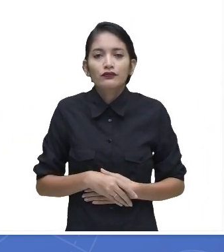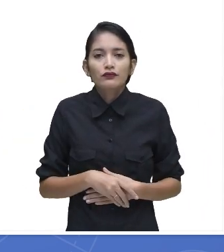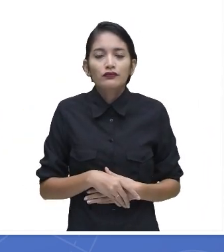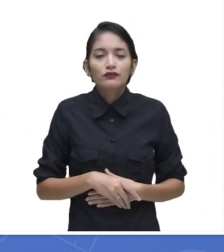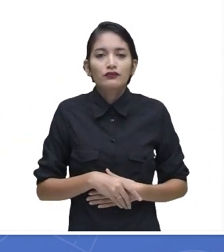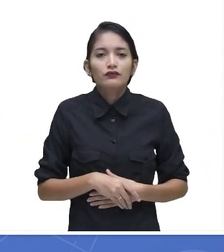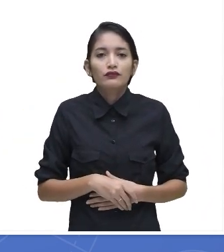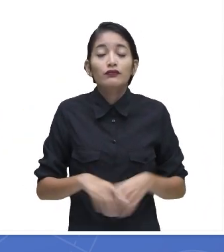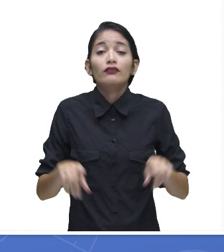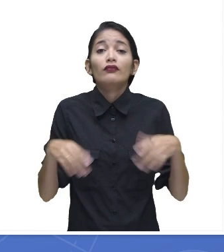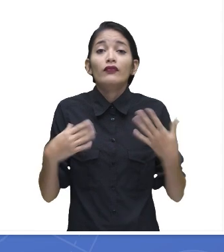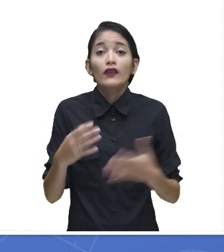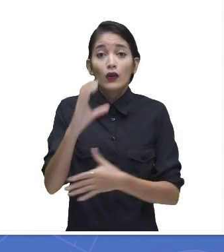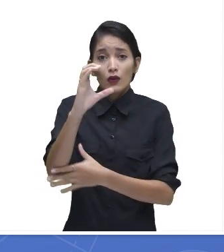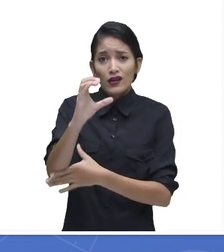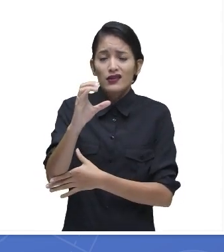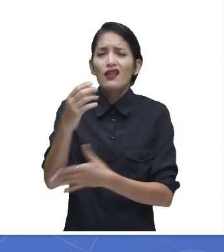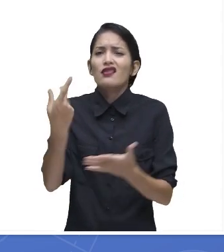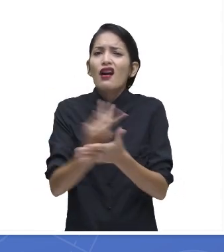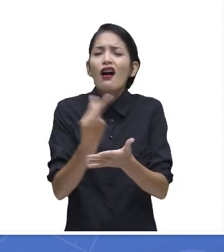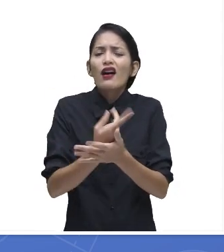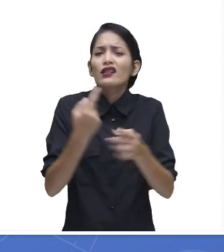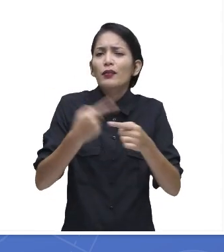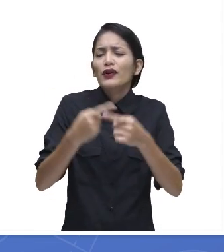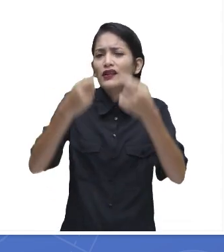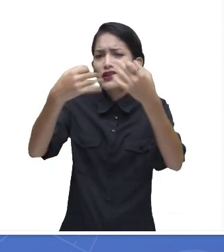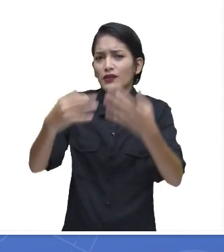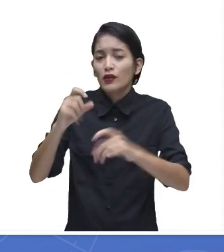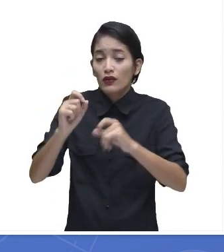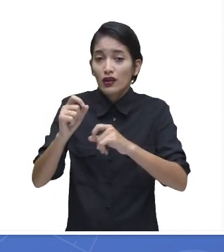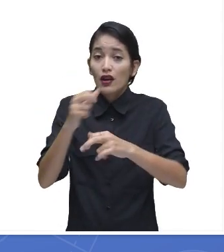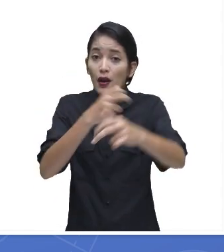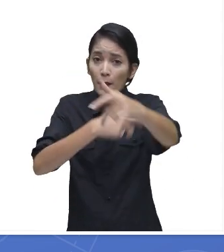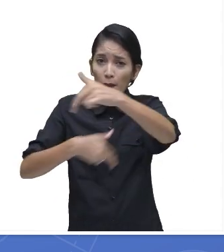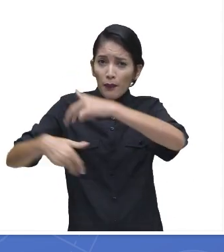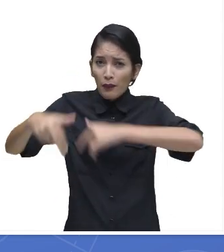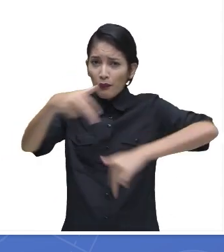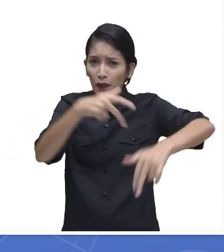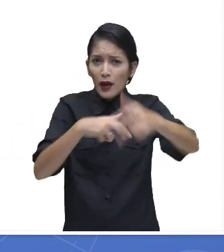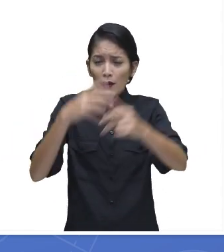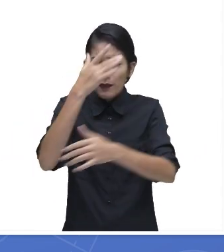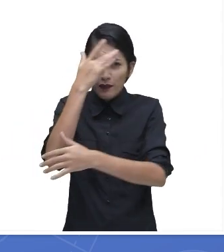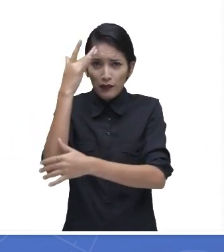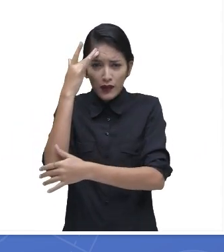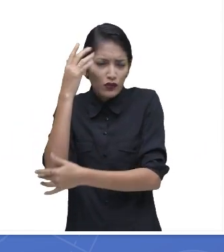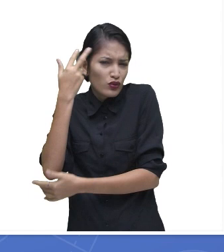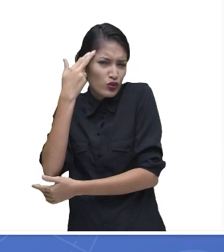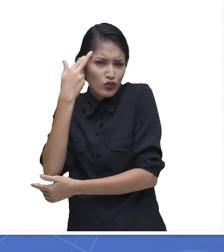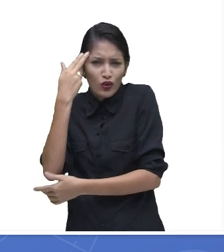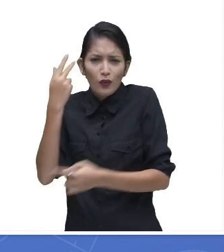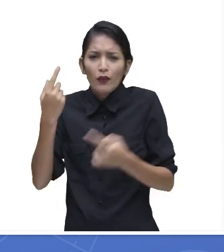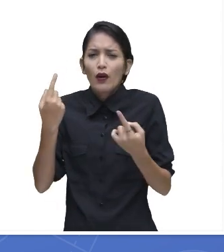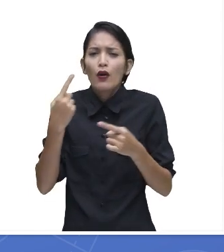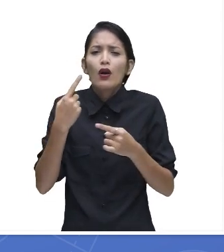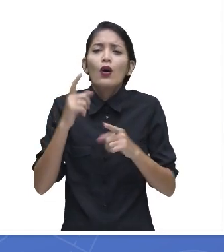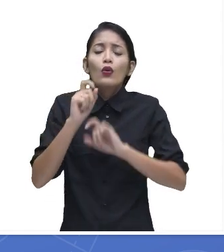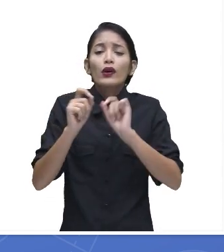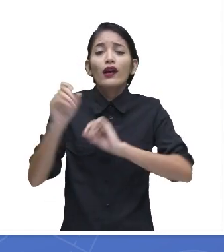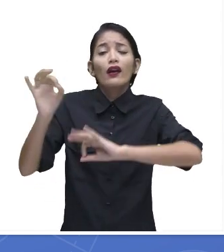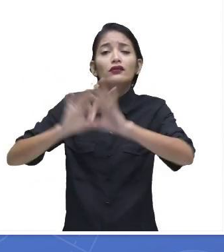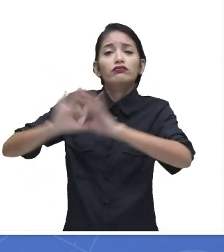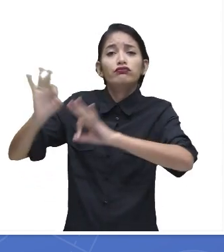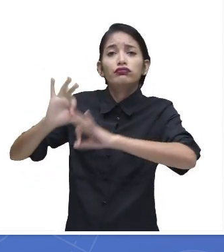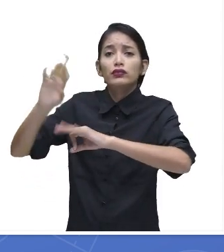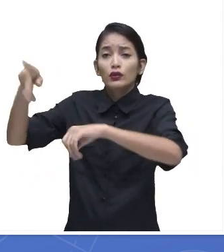A letra C está incorreta porque ela está dizendo elas são aglomerações modestas, em razão da inviabilidade de se administrar em